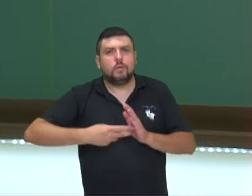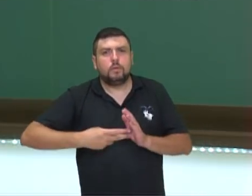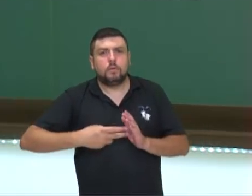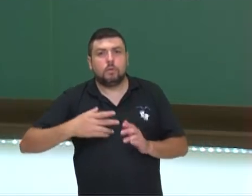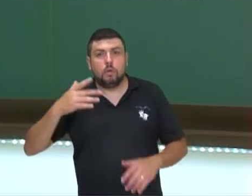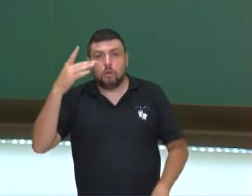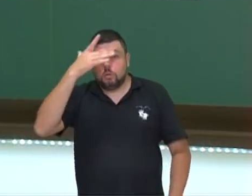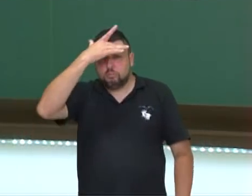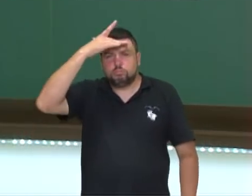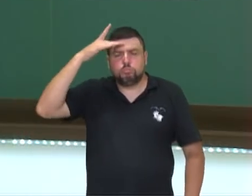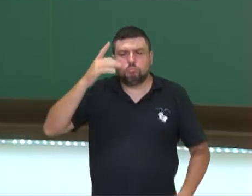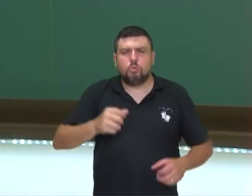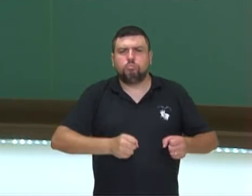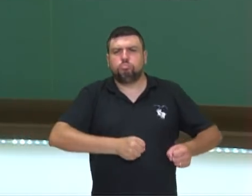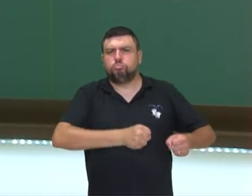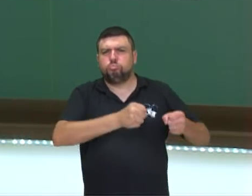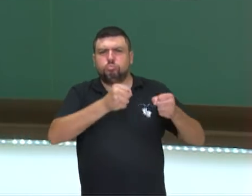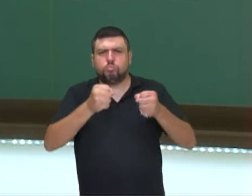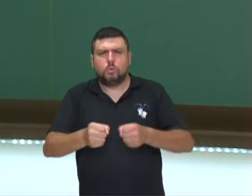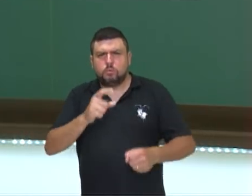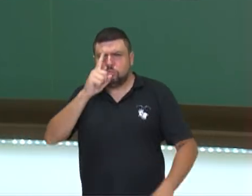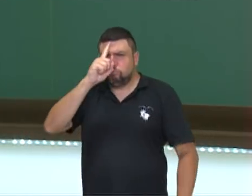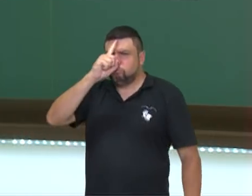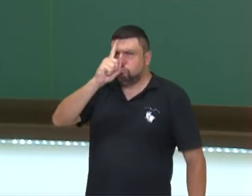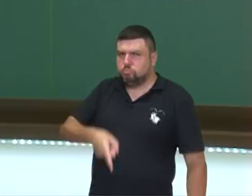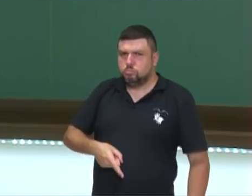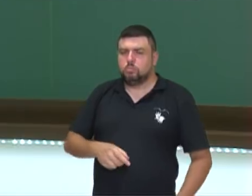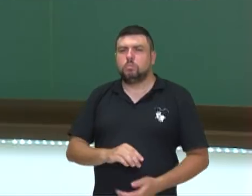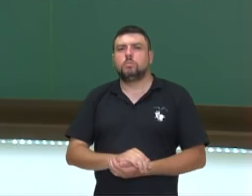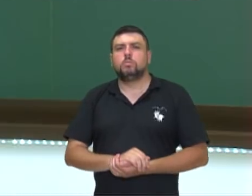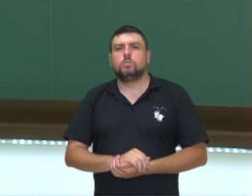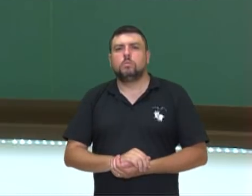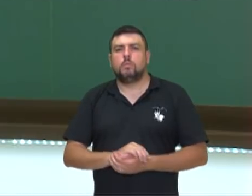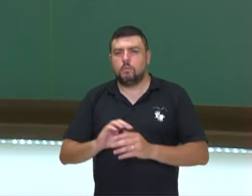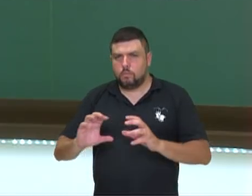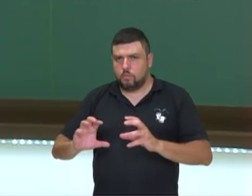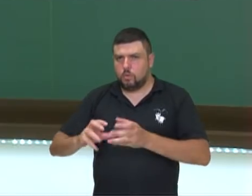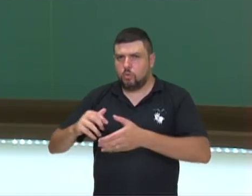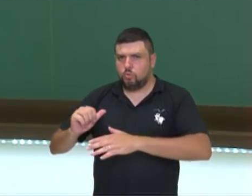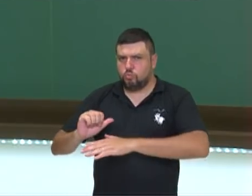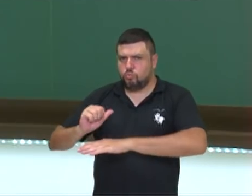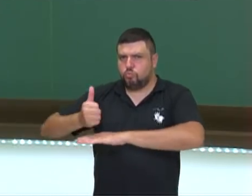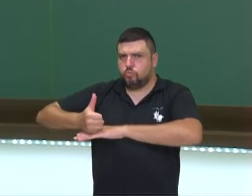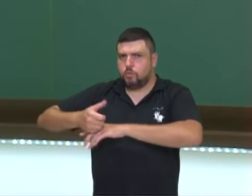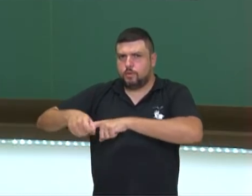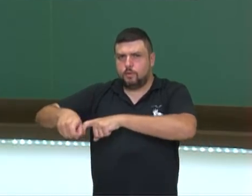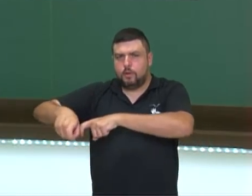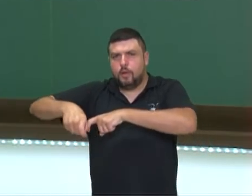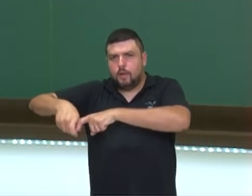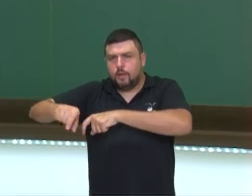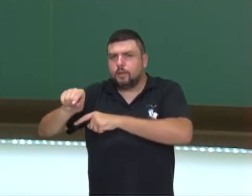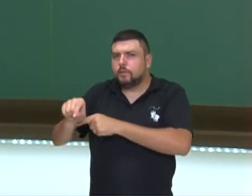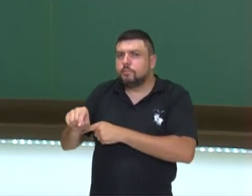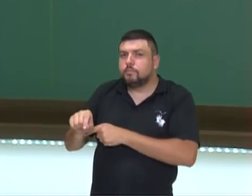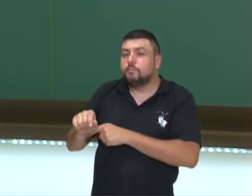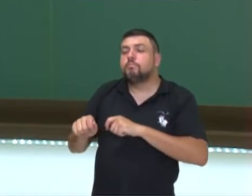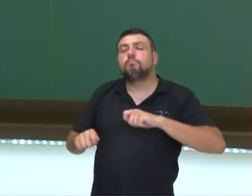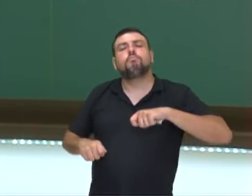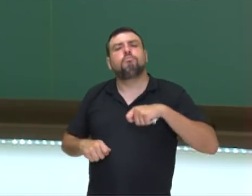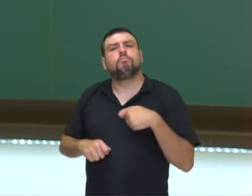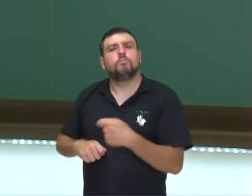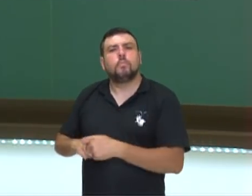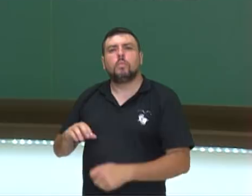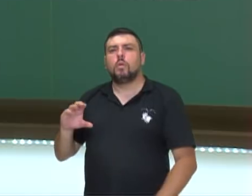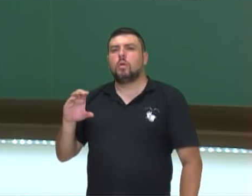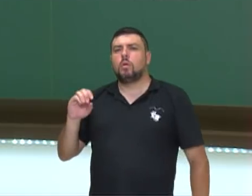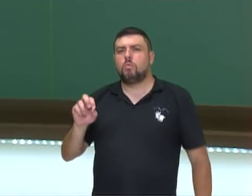de decisão, o poder de mandar. Então, esses grandes fazendeiros recebiam o título aí também de coronéis em